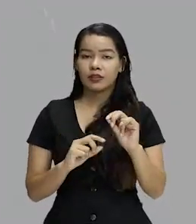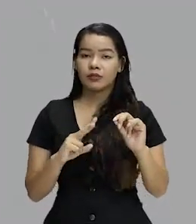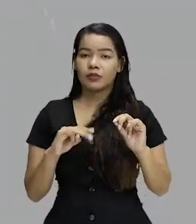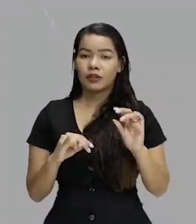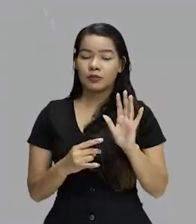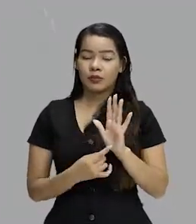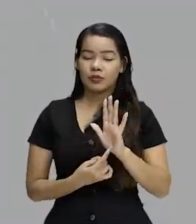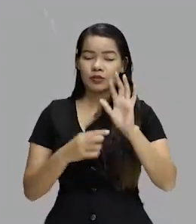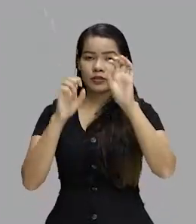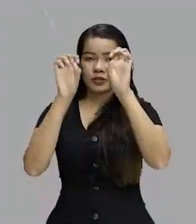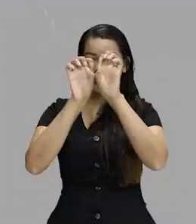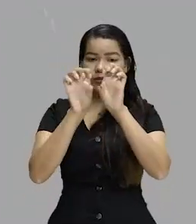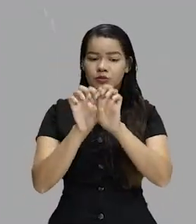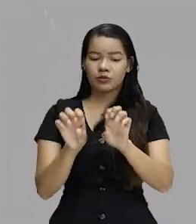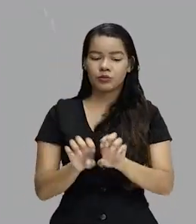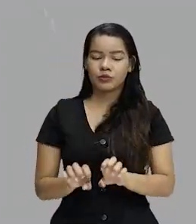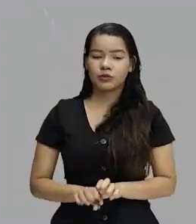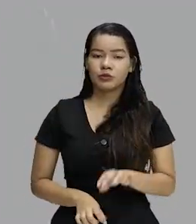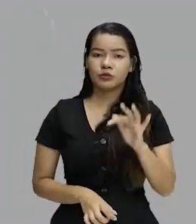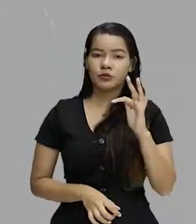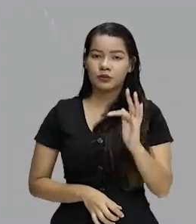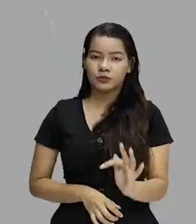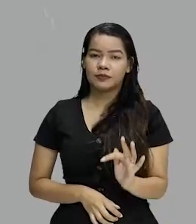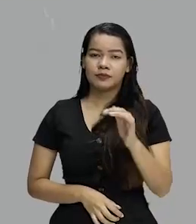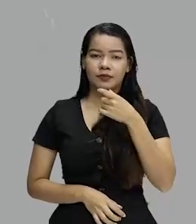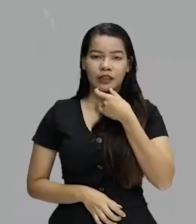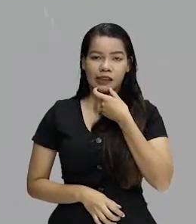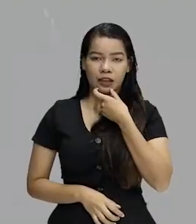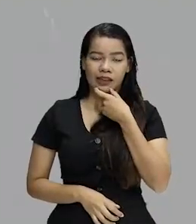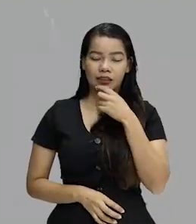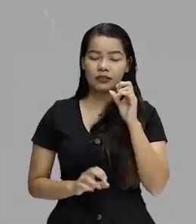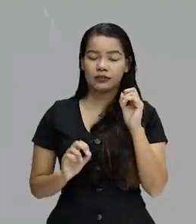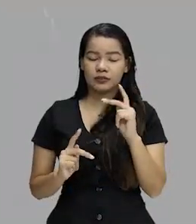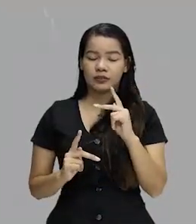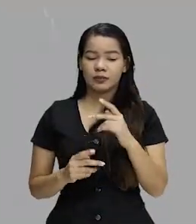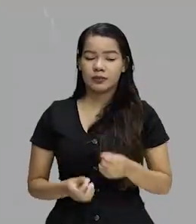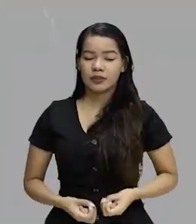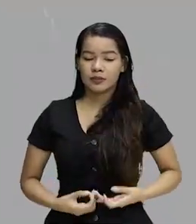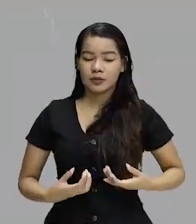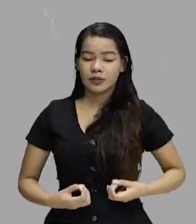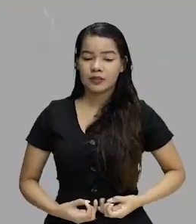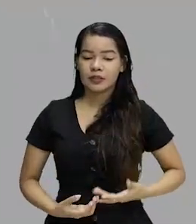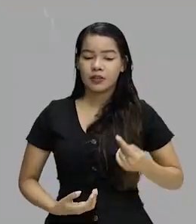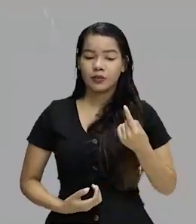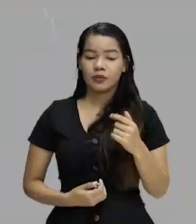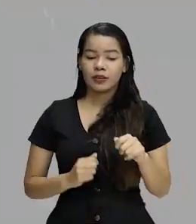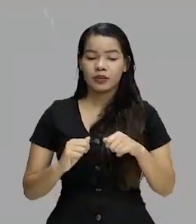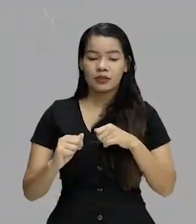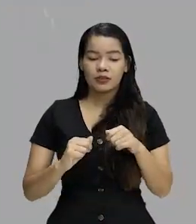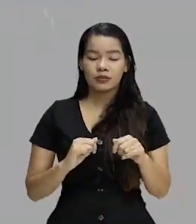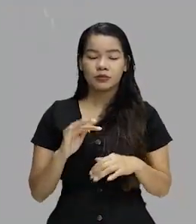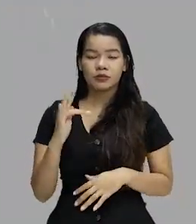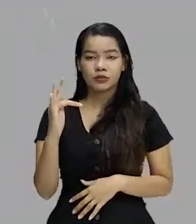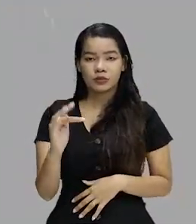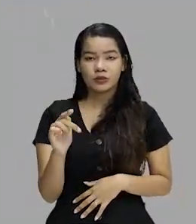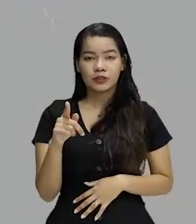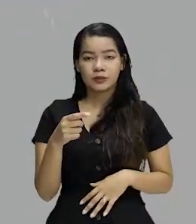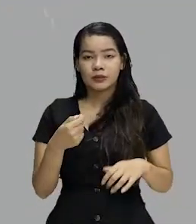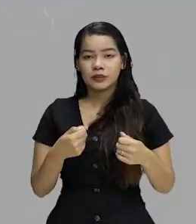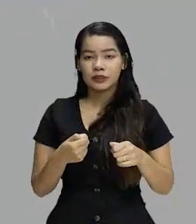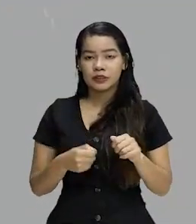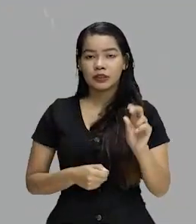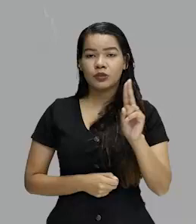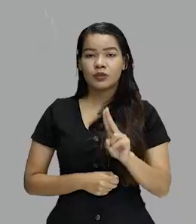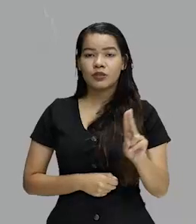a estrutura do futuro em inglês, tá? Então, por isso que tem aqui, para expressar uma ação futura, você deve usar um